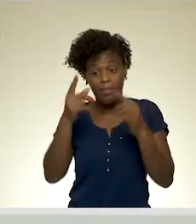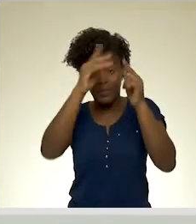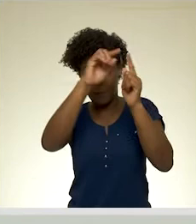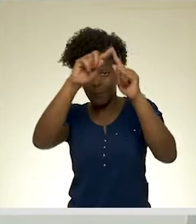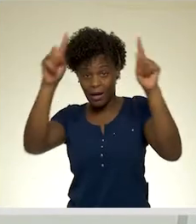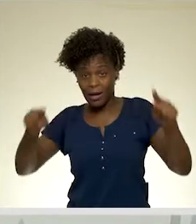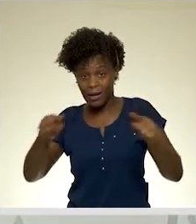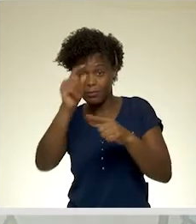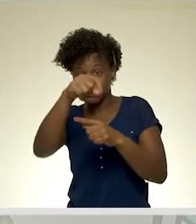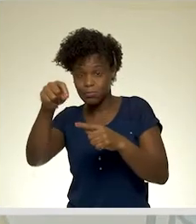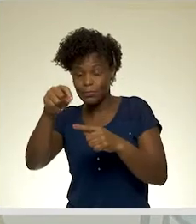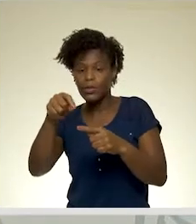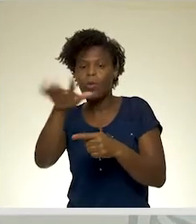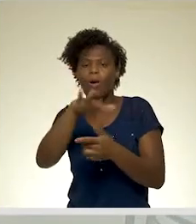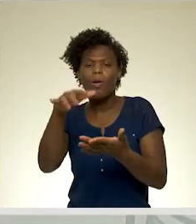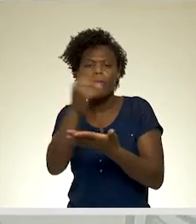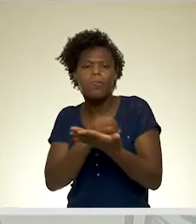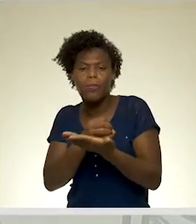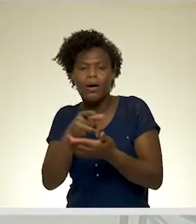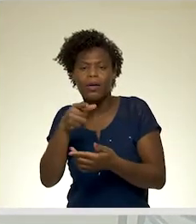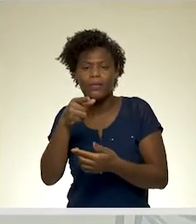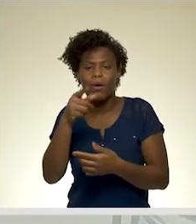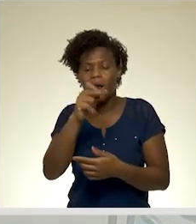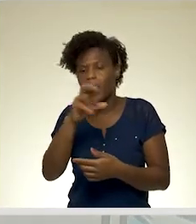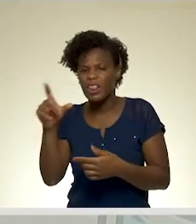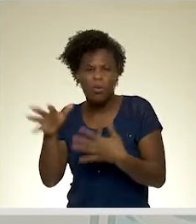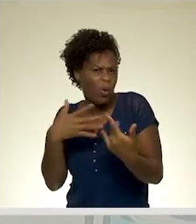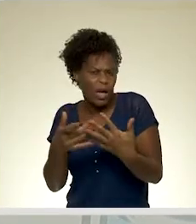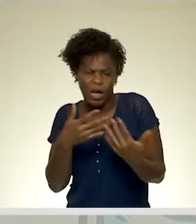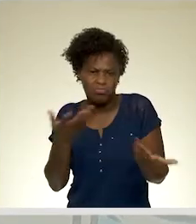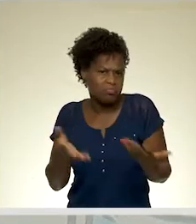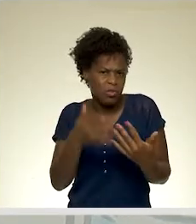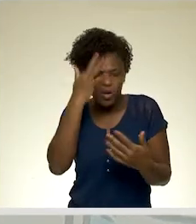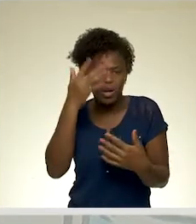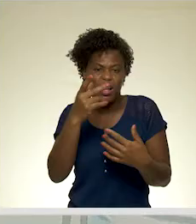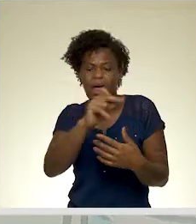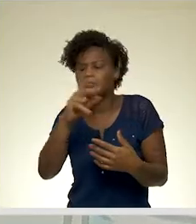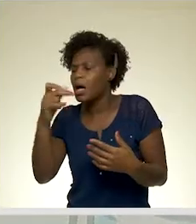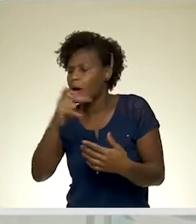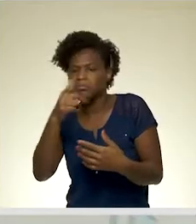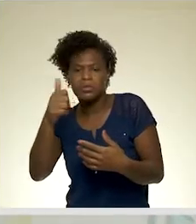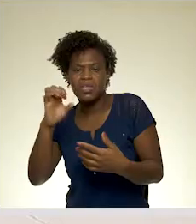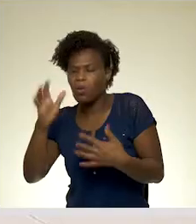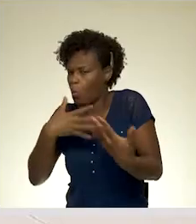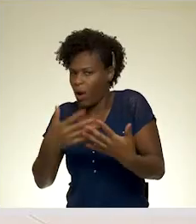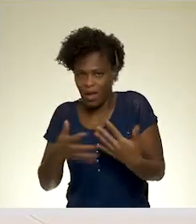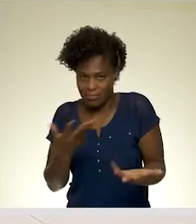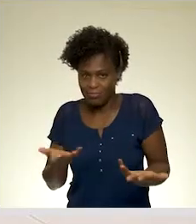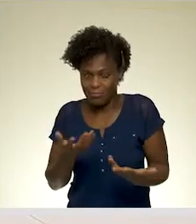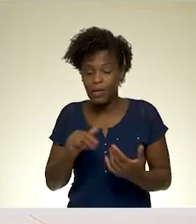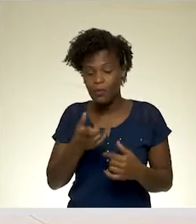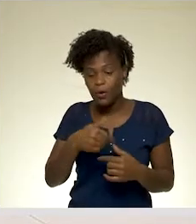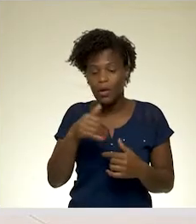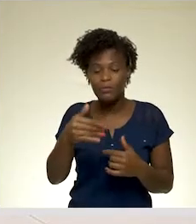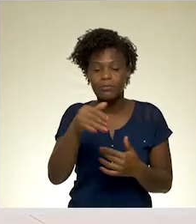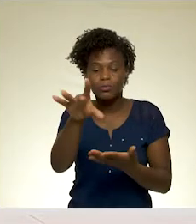tabela, completa o espaço vazio com uma letra qualquer, uma incógnita qualquer. Neste caso,